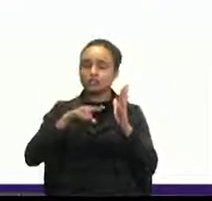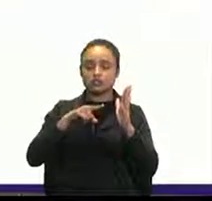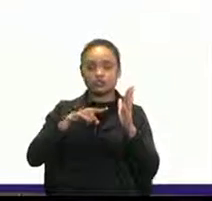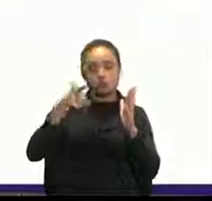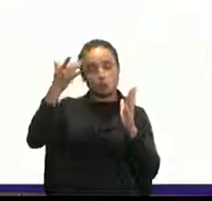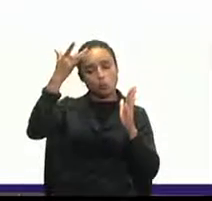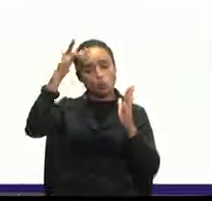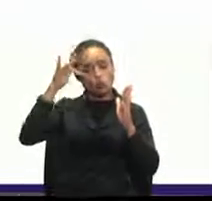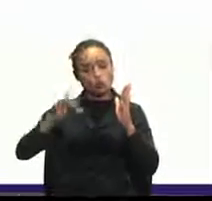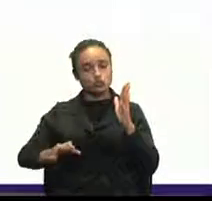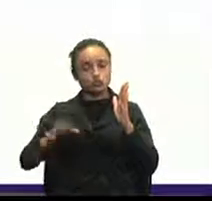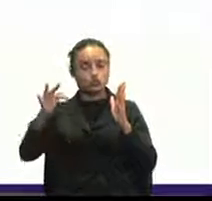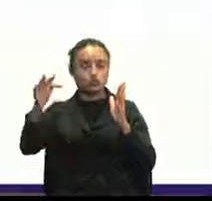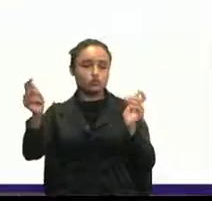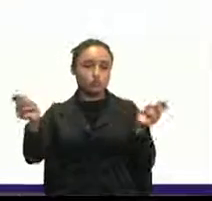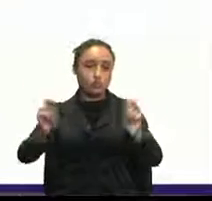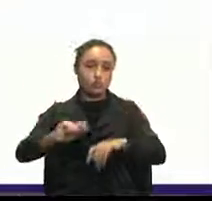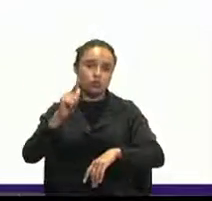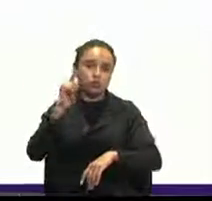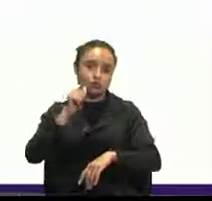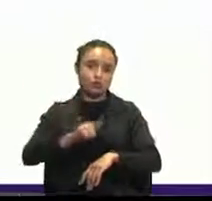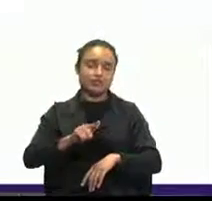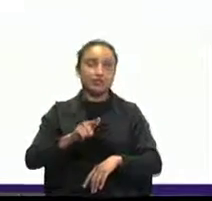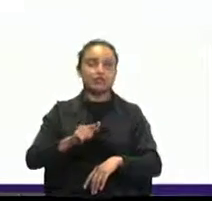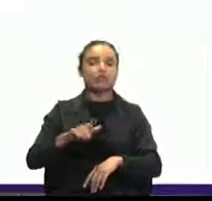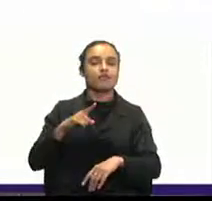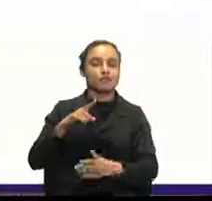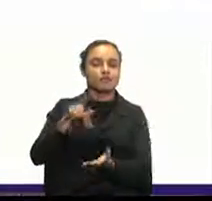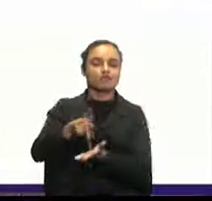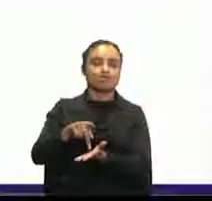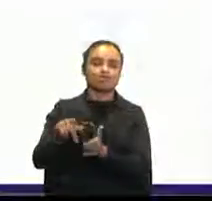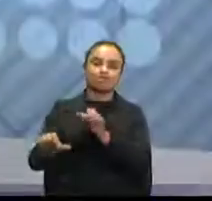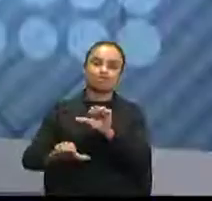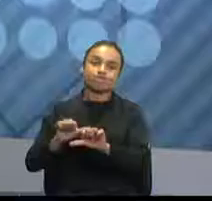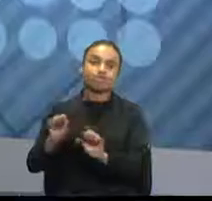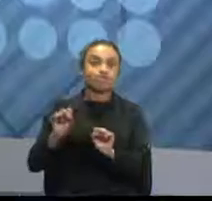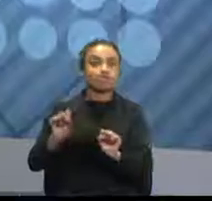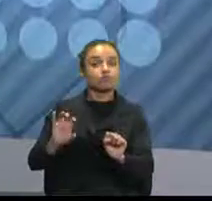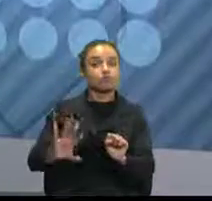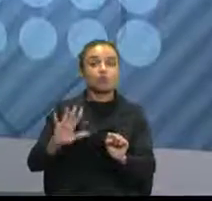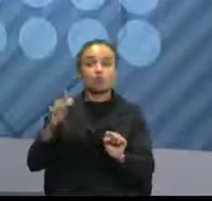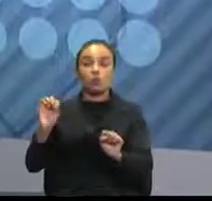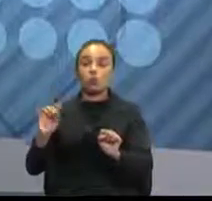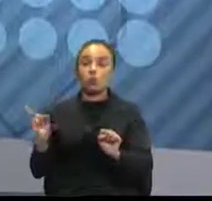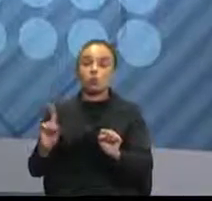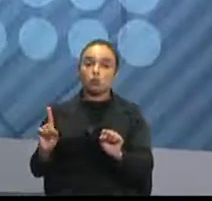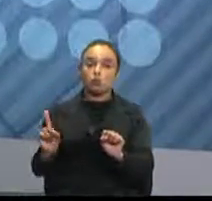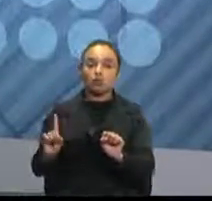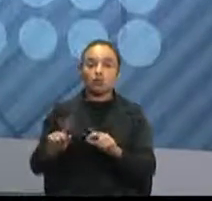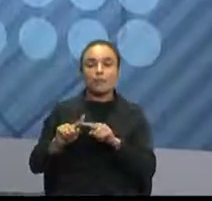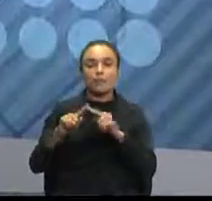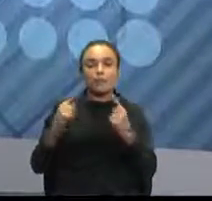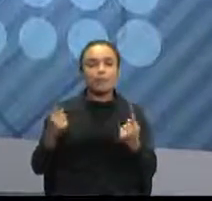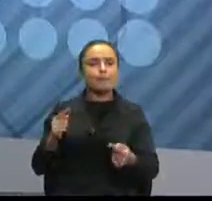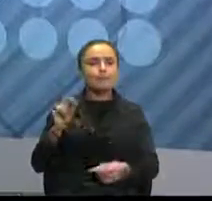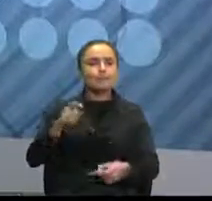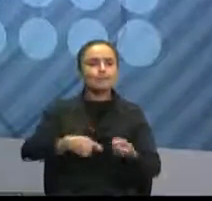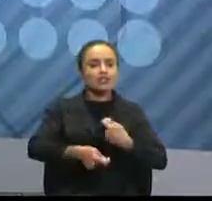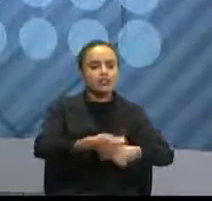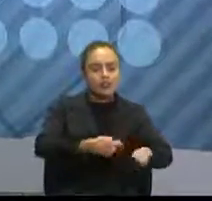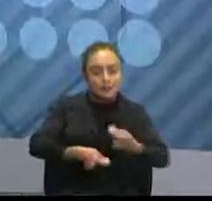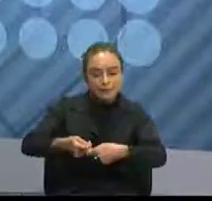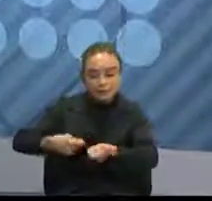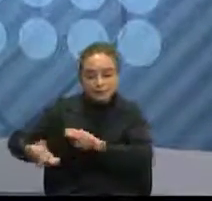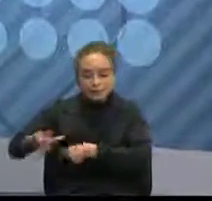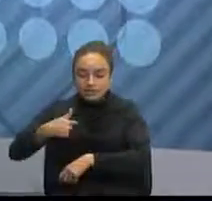mas eu não sei se é de fato ele vai concretizar então isso é um risco pode condicionar no mercado de ações que acontecem eu